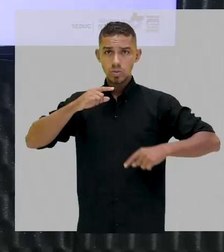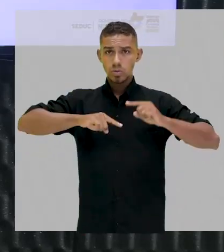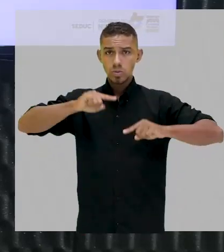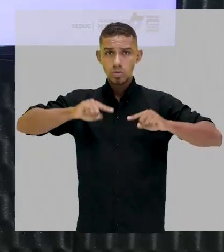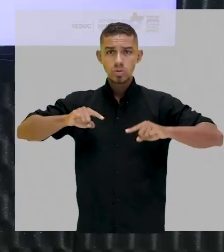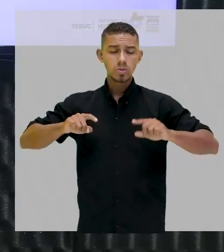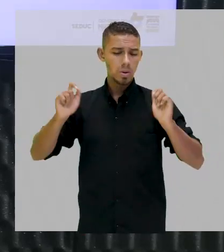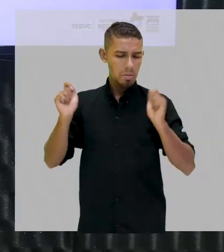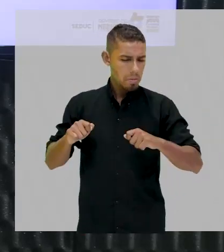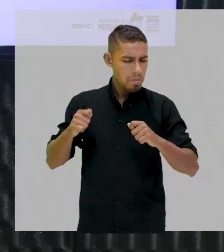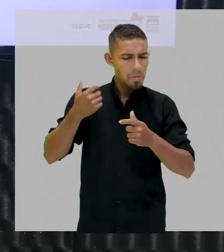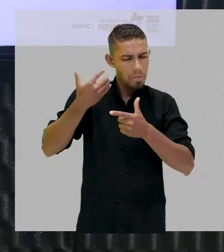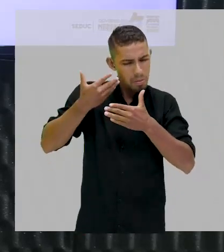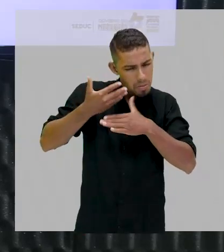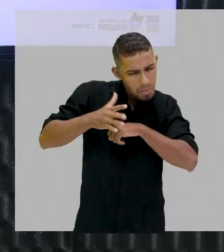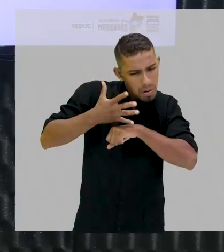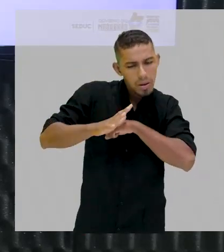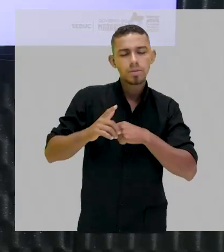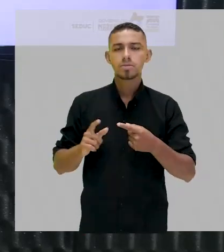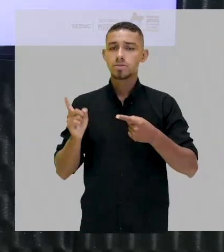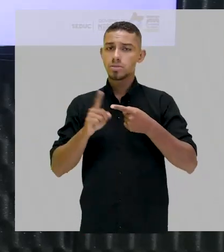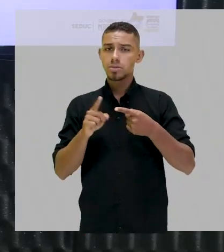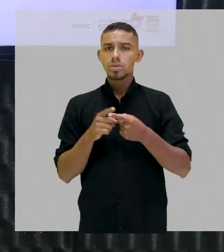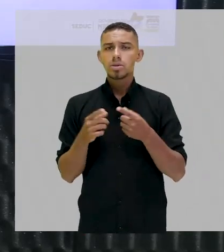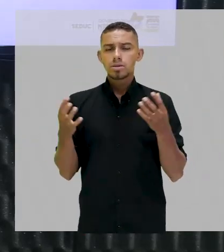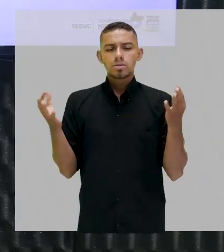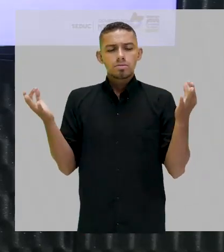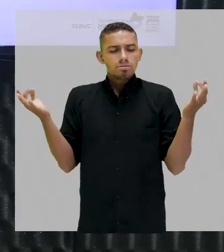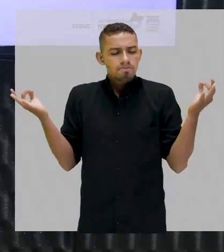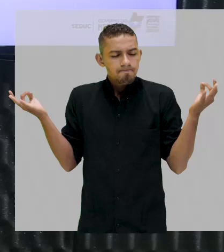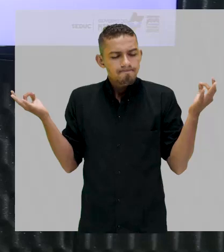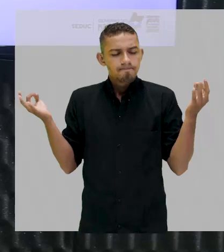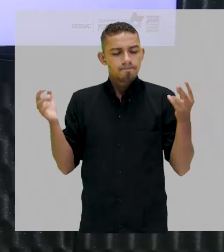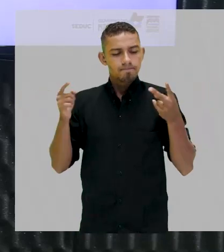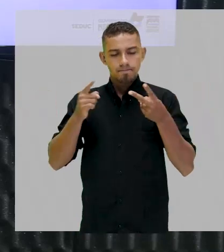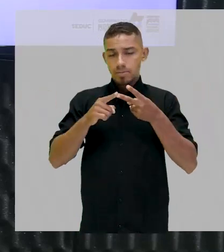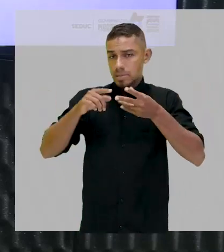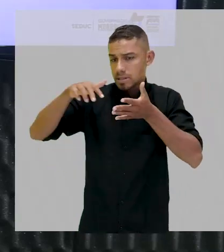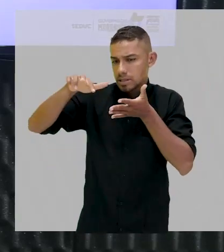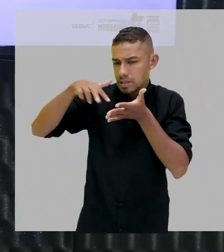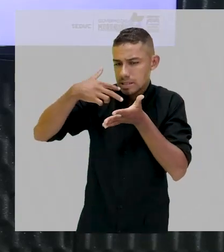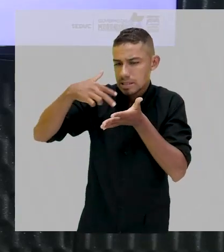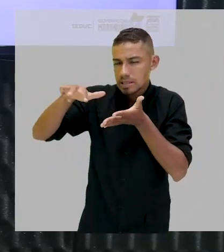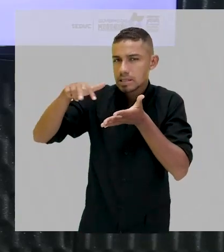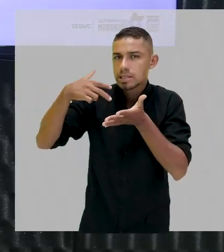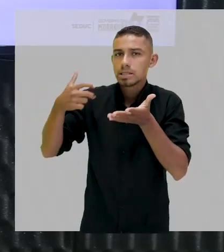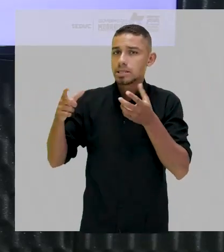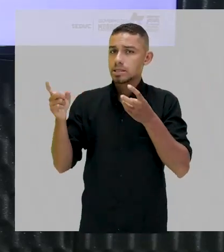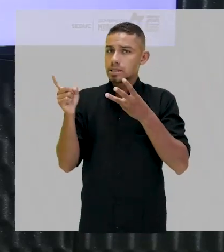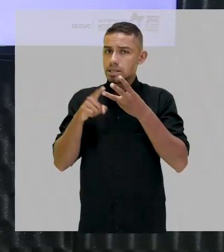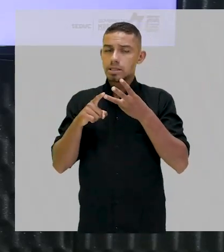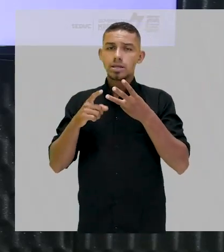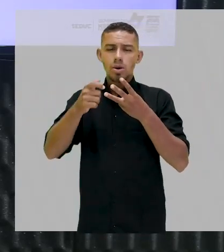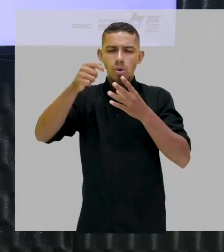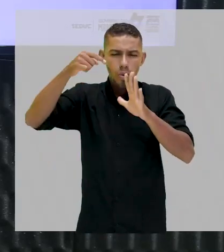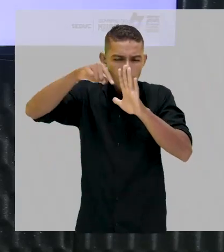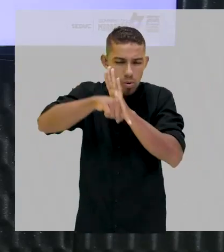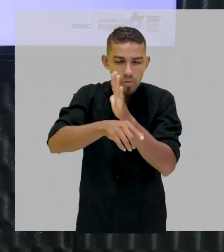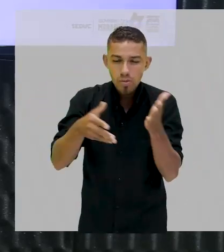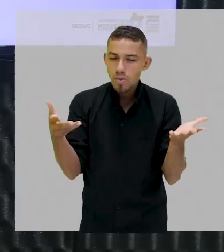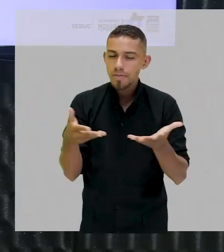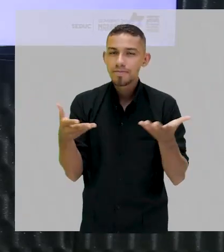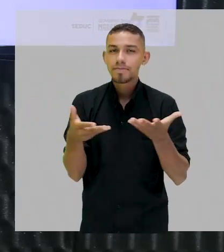alternativas. Já falei para vocês sobre o yoga, sobre a biodança. Hoje nós iremos nos aprofundar um pouquinho aqui no mundo